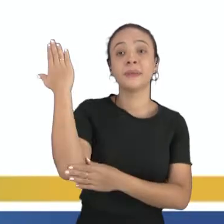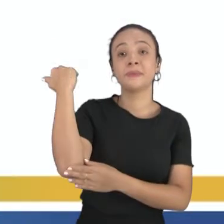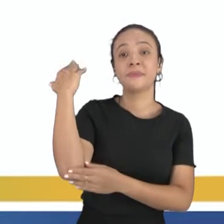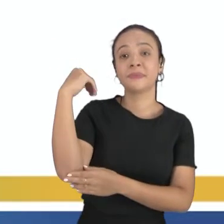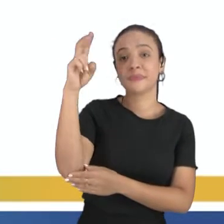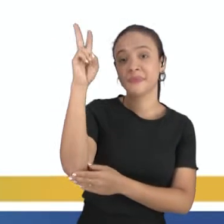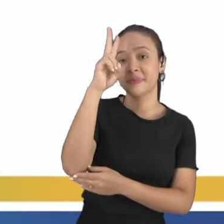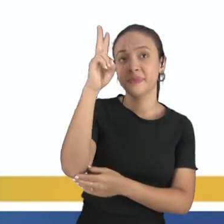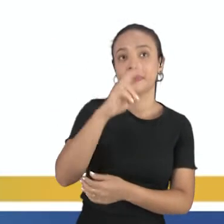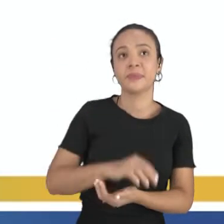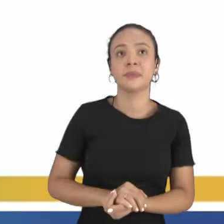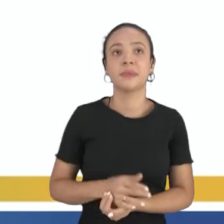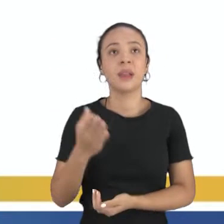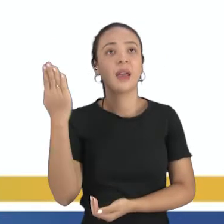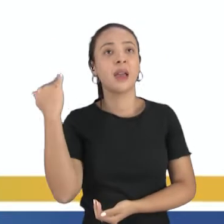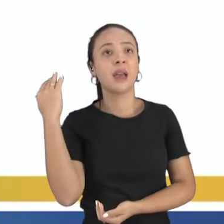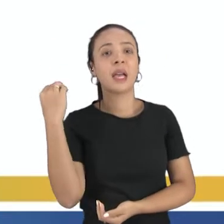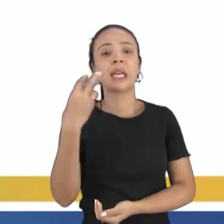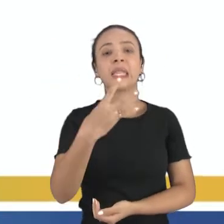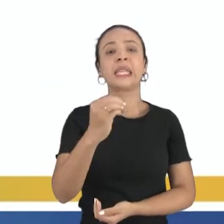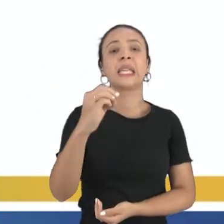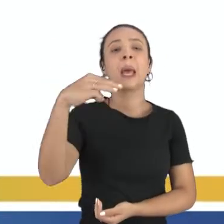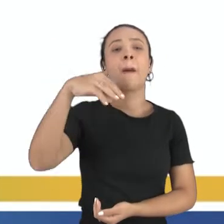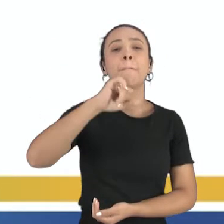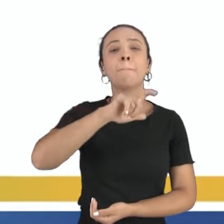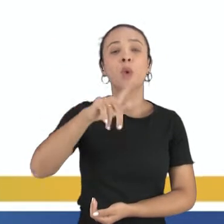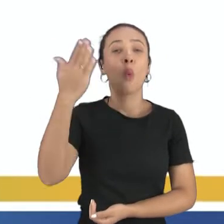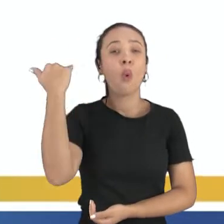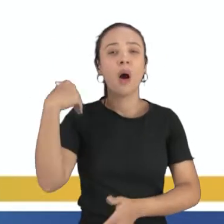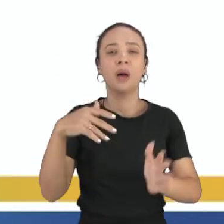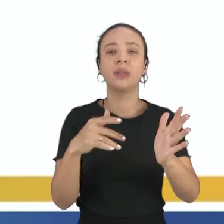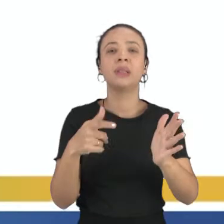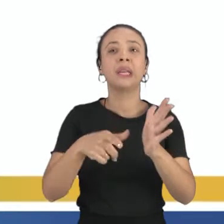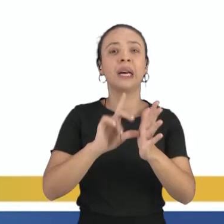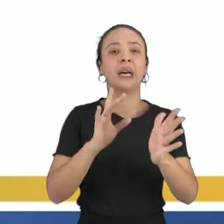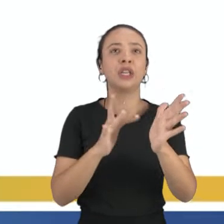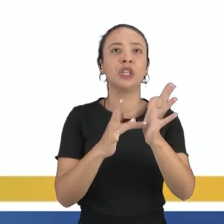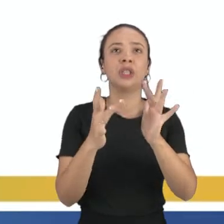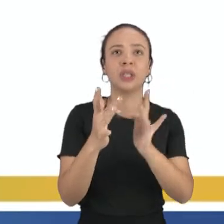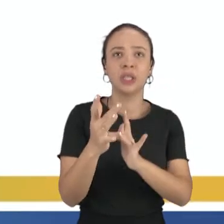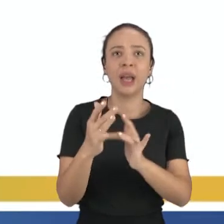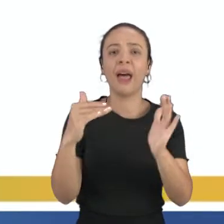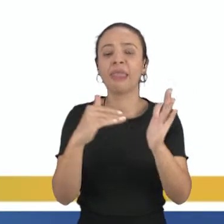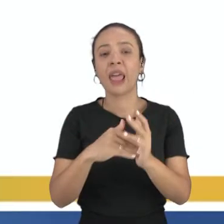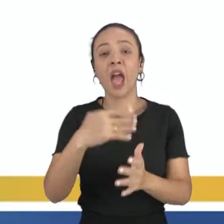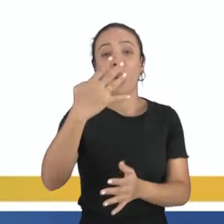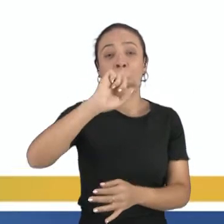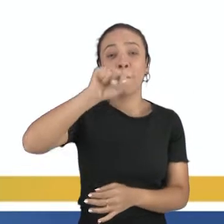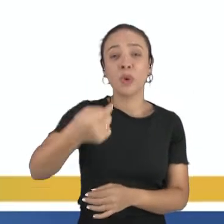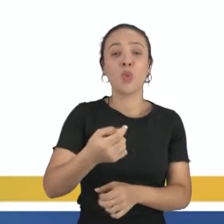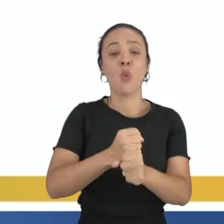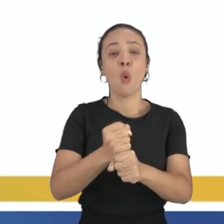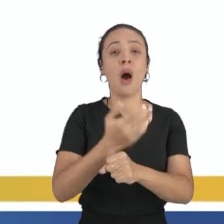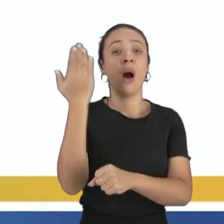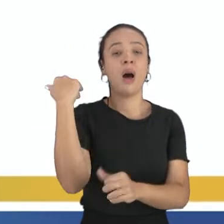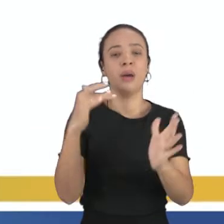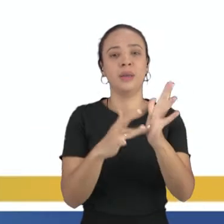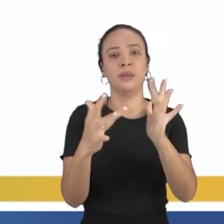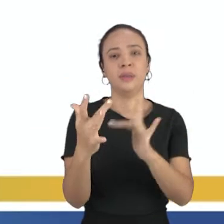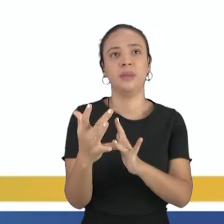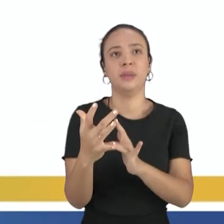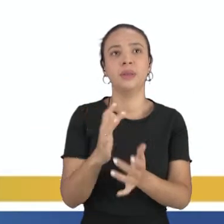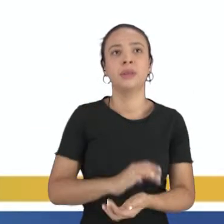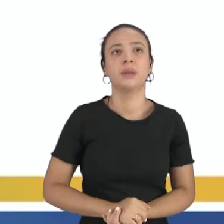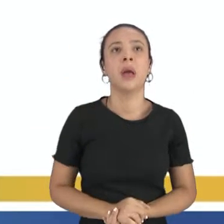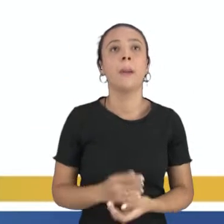pré-histórica. Data de 30 mil anos antes de Cristo até 4 mil anos antes de Cristo. Podemos considerar